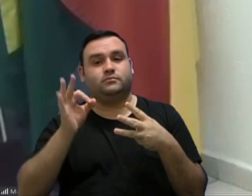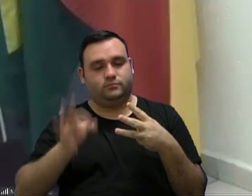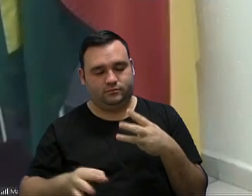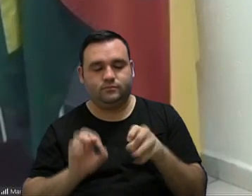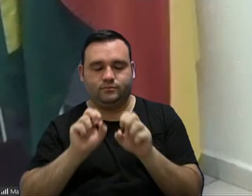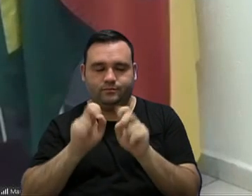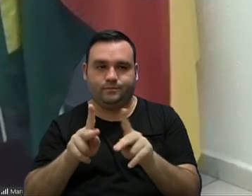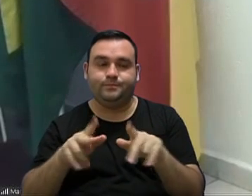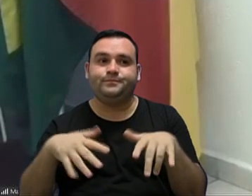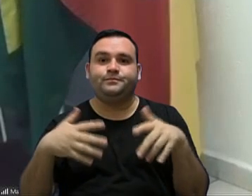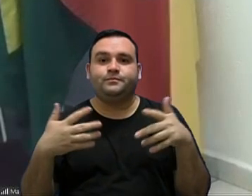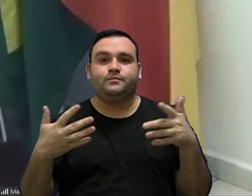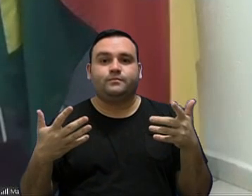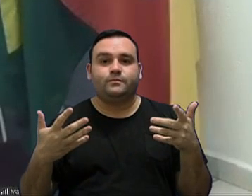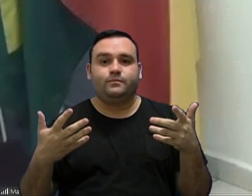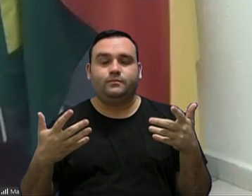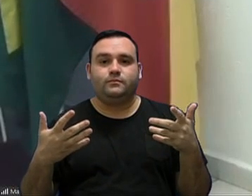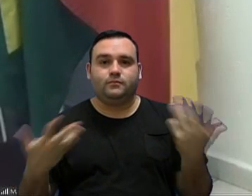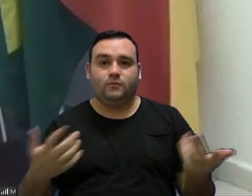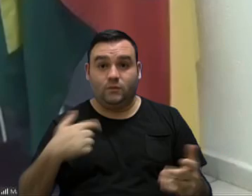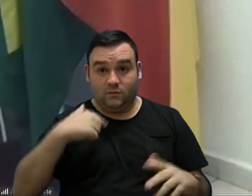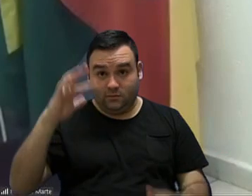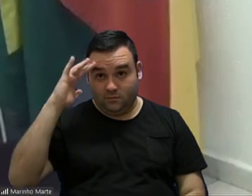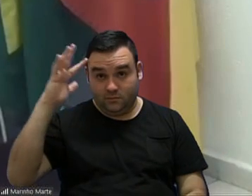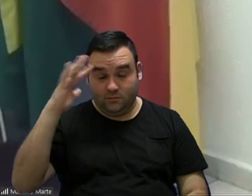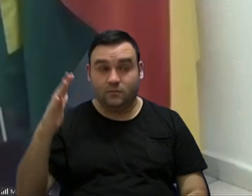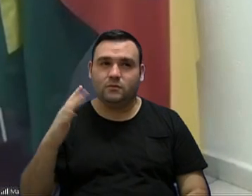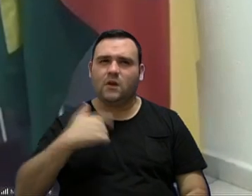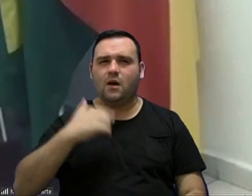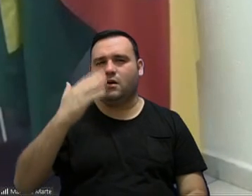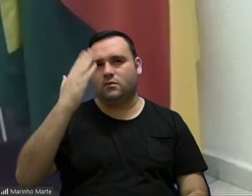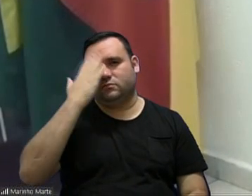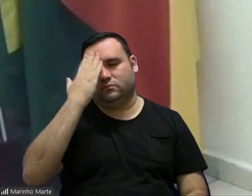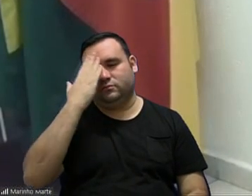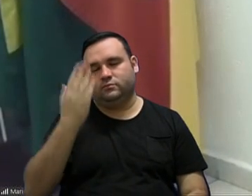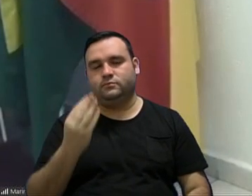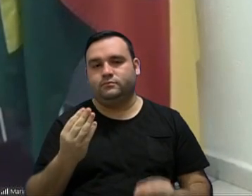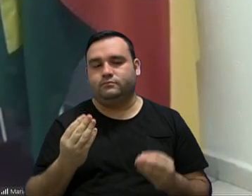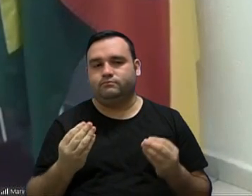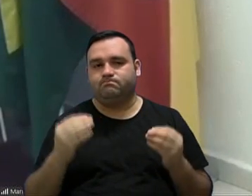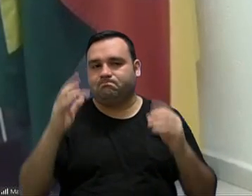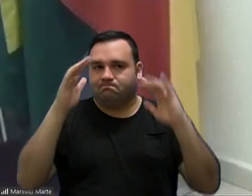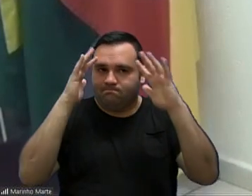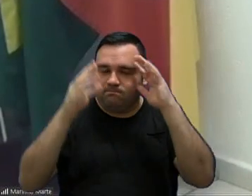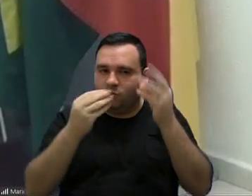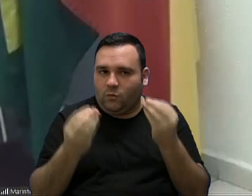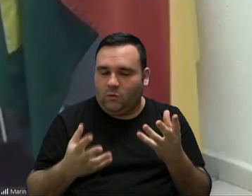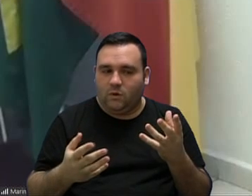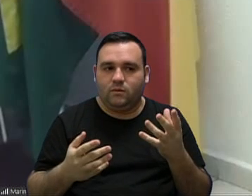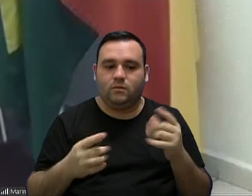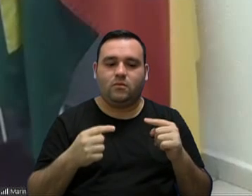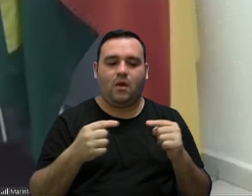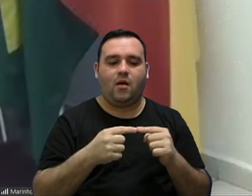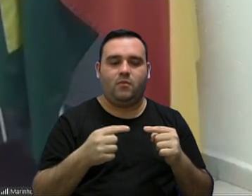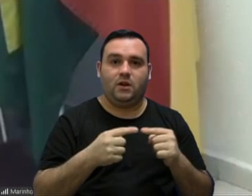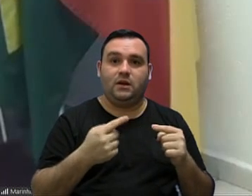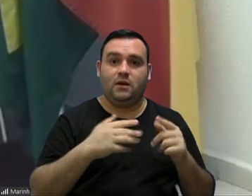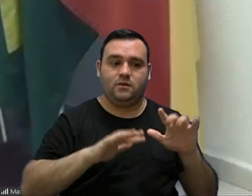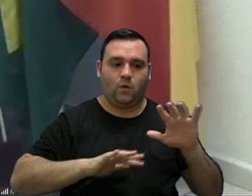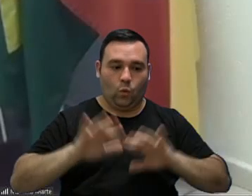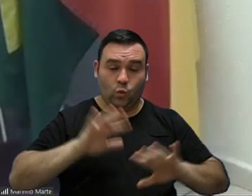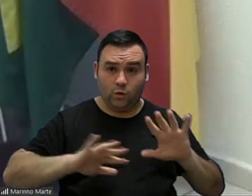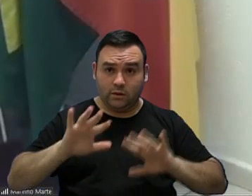Das três massas, Mário. Então, eu acho assim, eu entendo assim, presidente Dini. No que for para ter